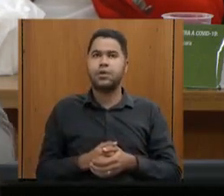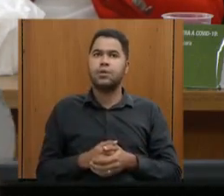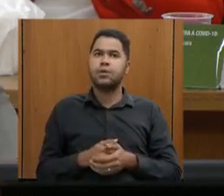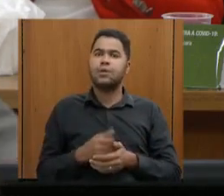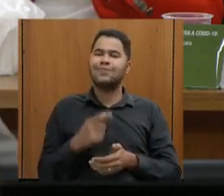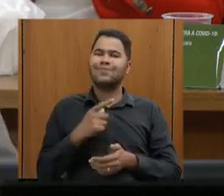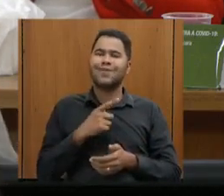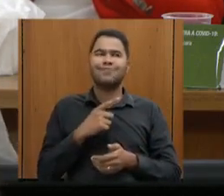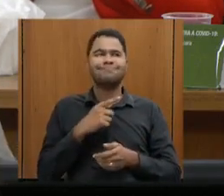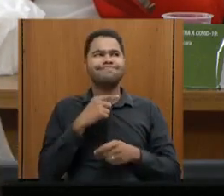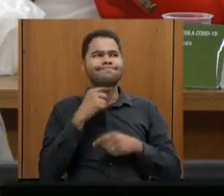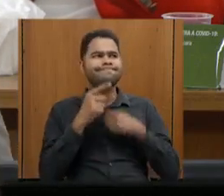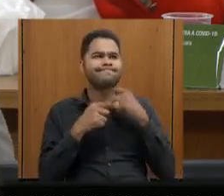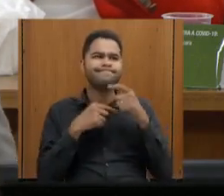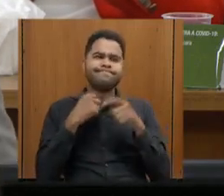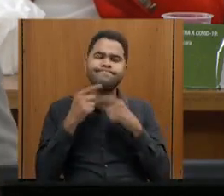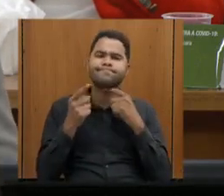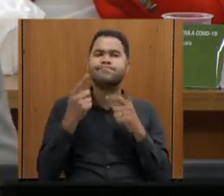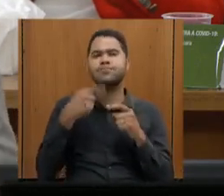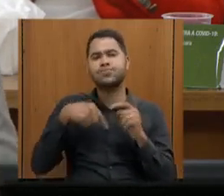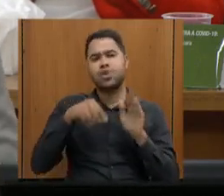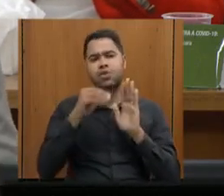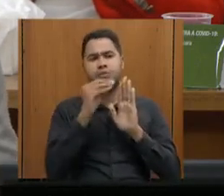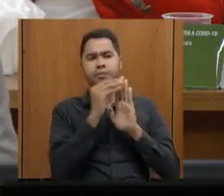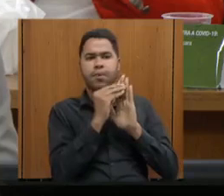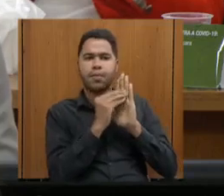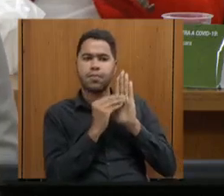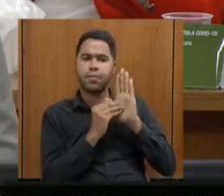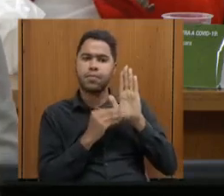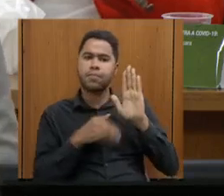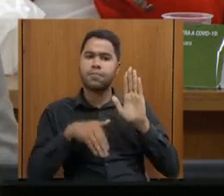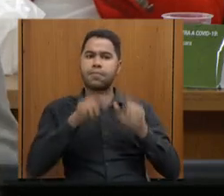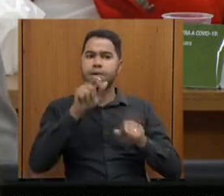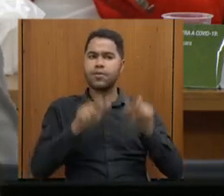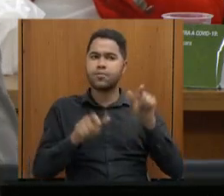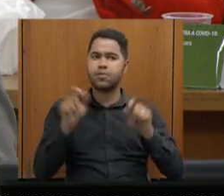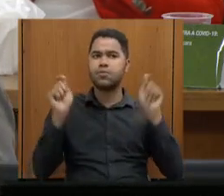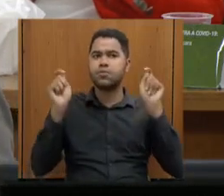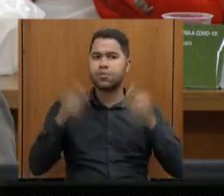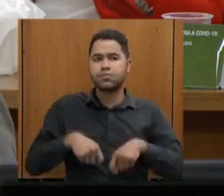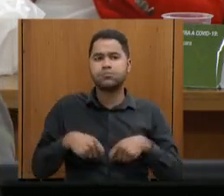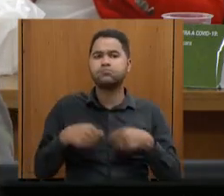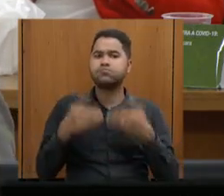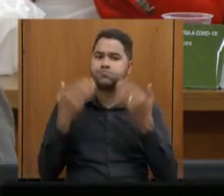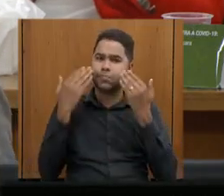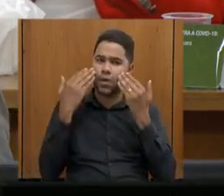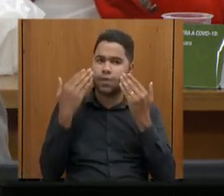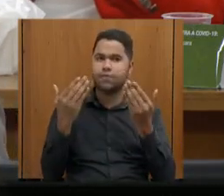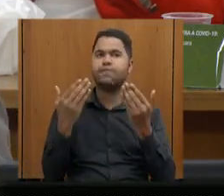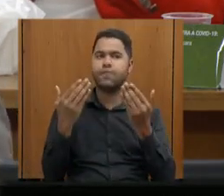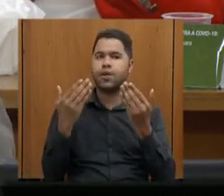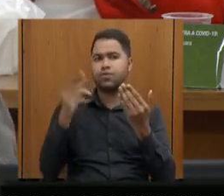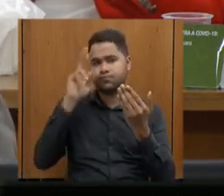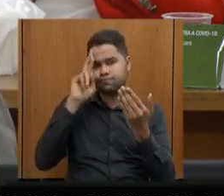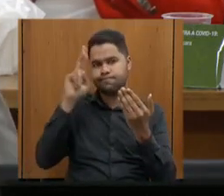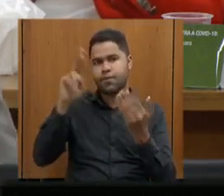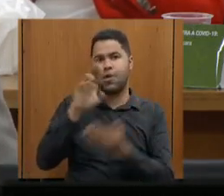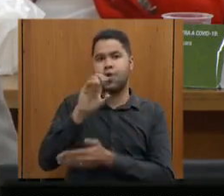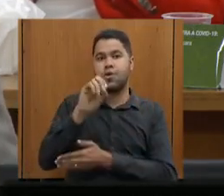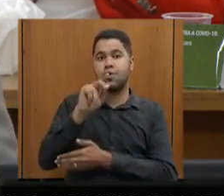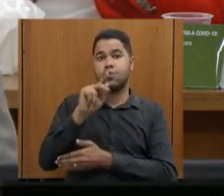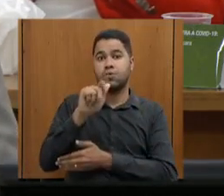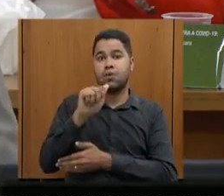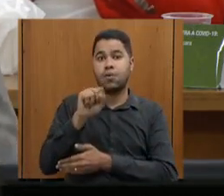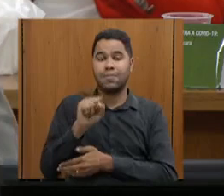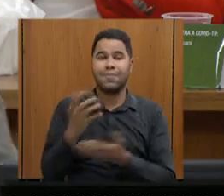tenho muitas dúvidas né Por mais que a gente coloca a cada vez mais pessoas competentes à frente da Copasa é